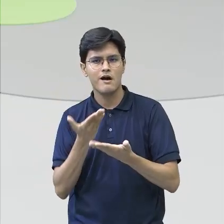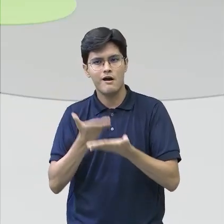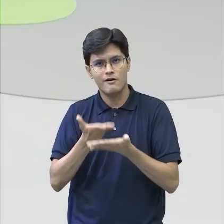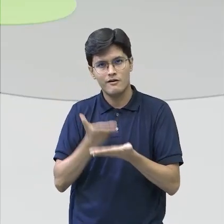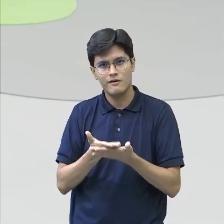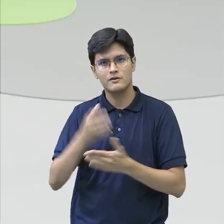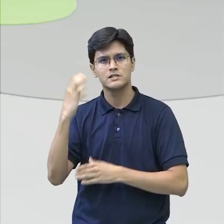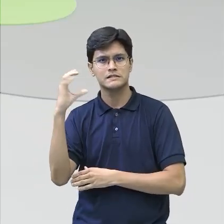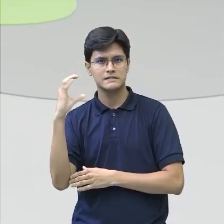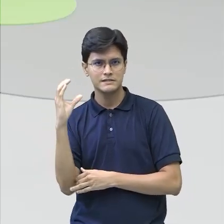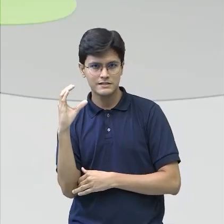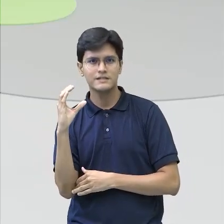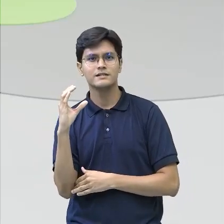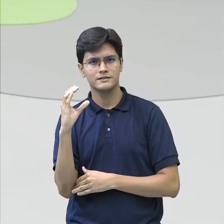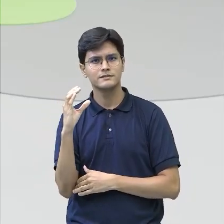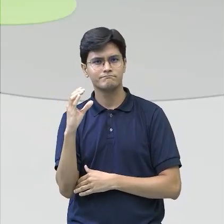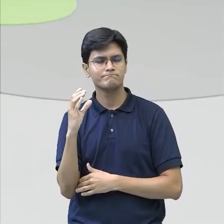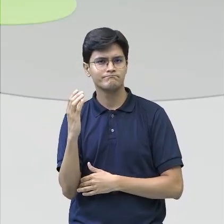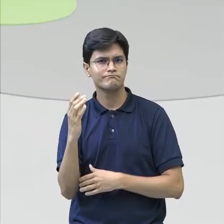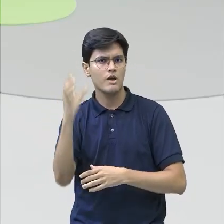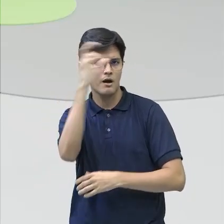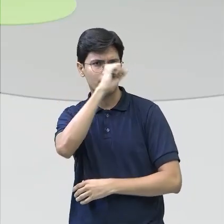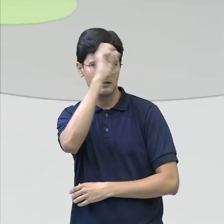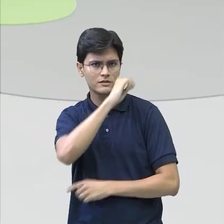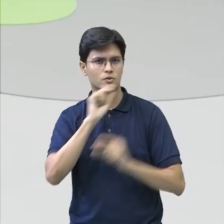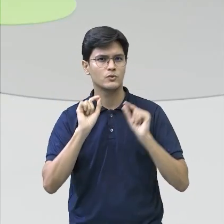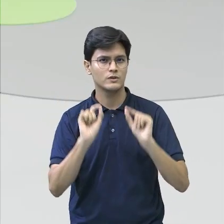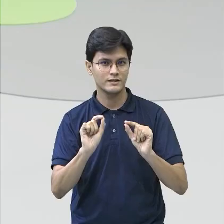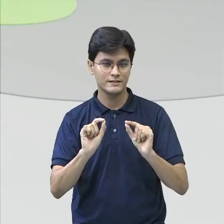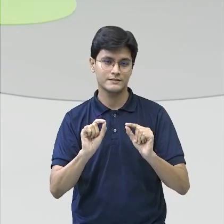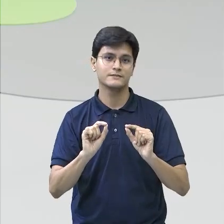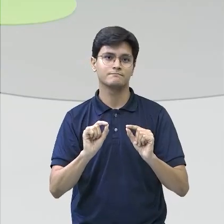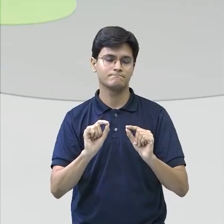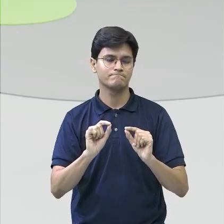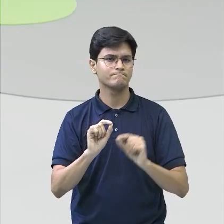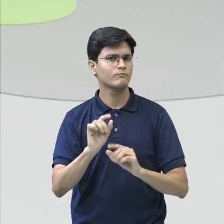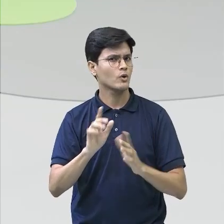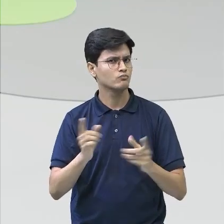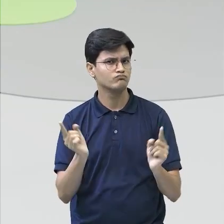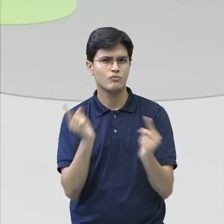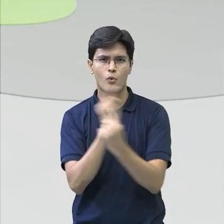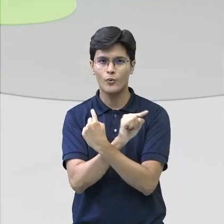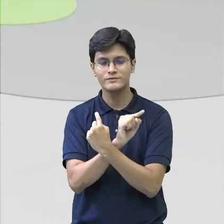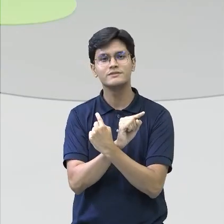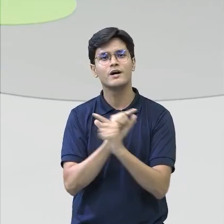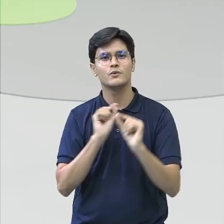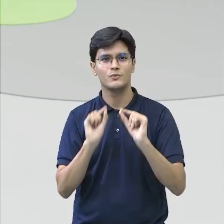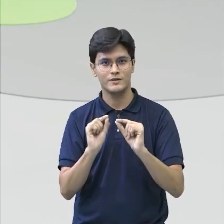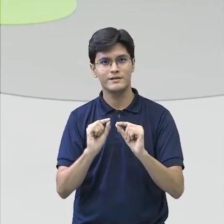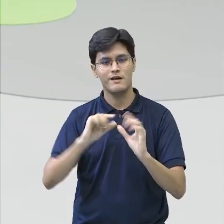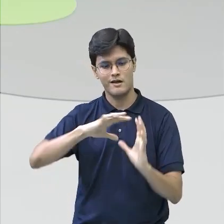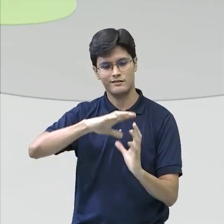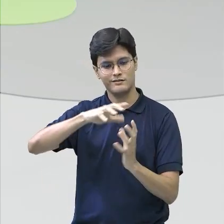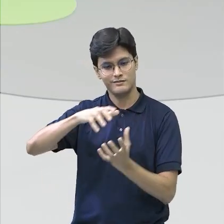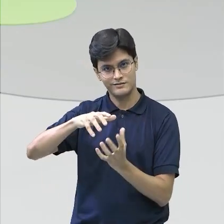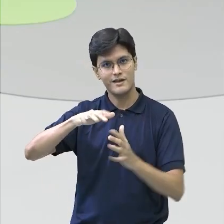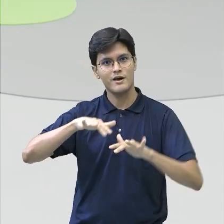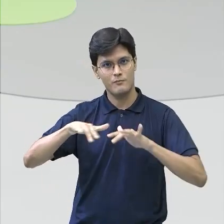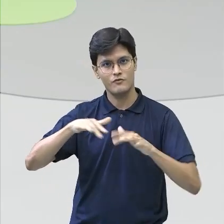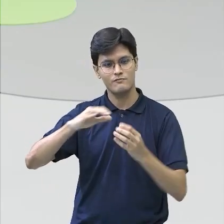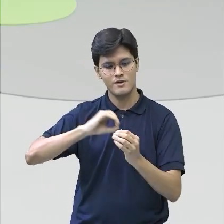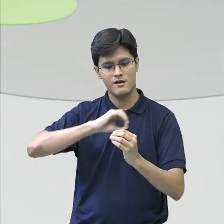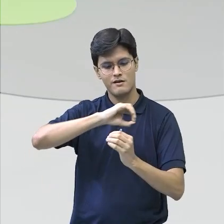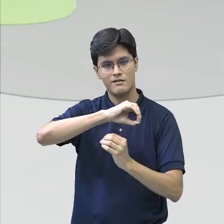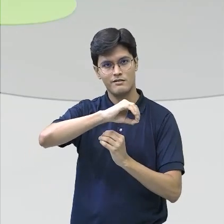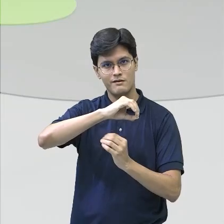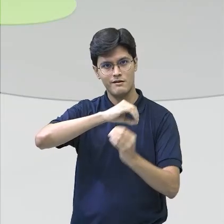primeiras séries, né? E aí a gente percebe e aprende que não, que na verdade, né, é a Terra que se movimenta ao